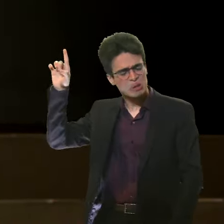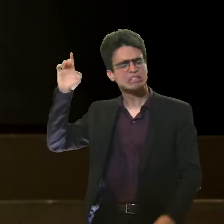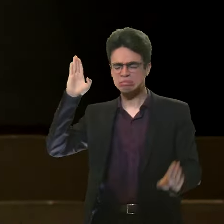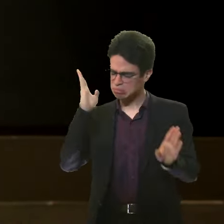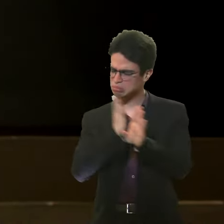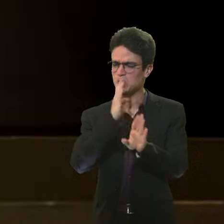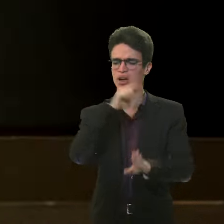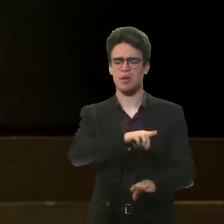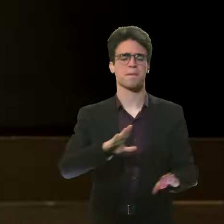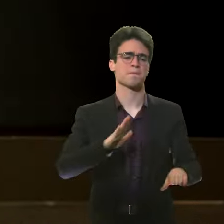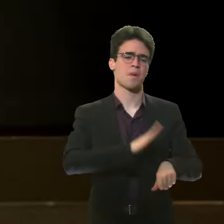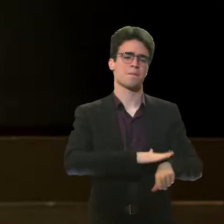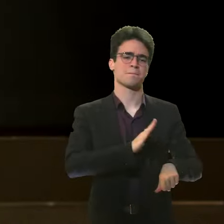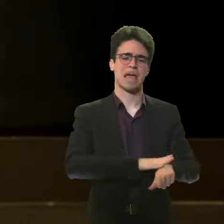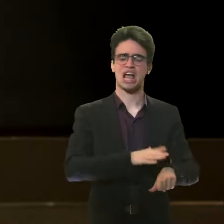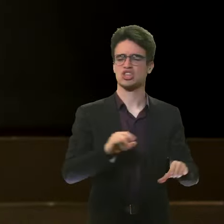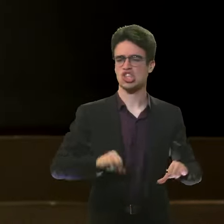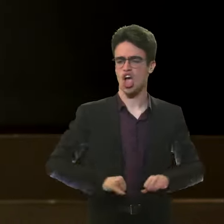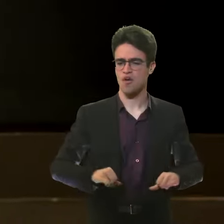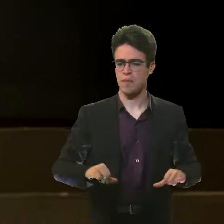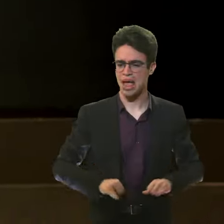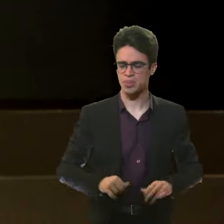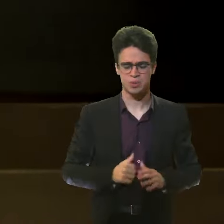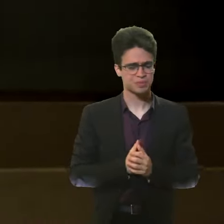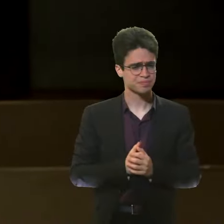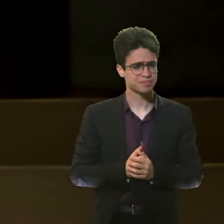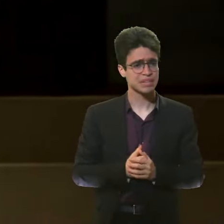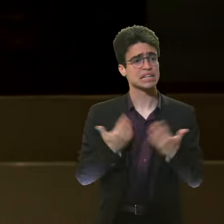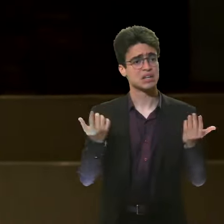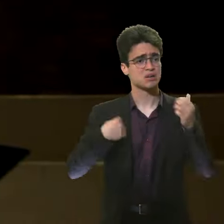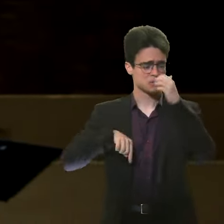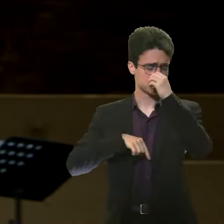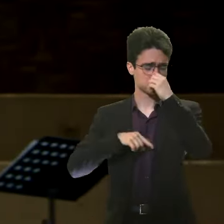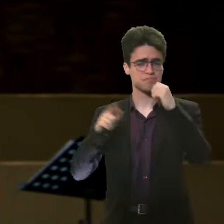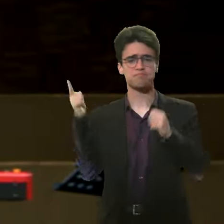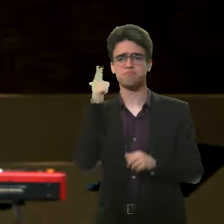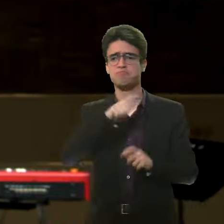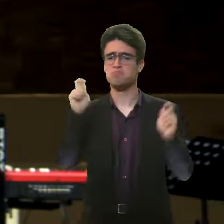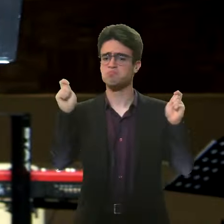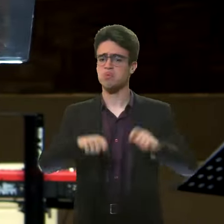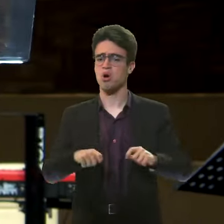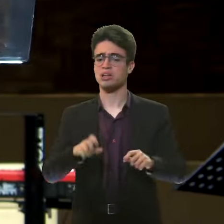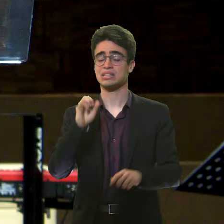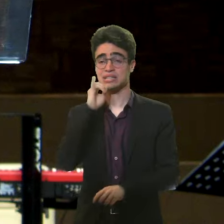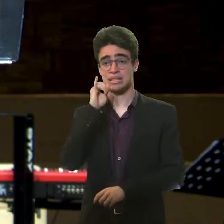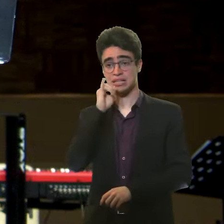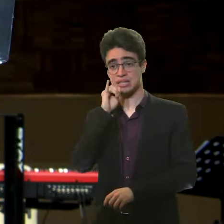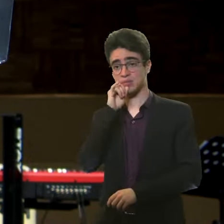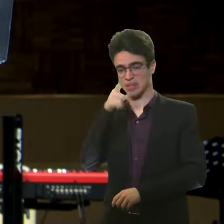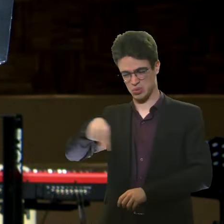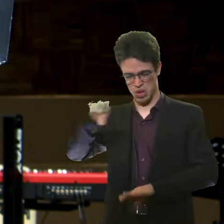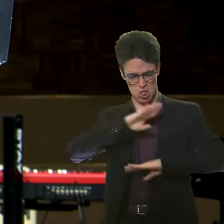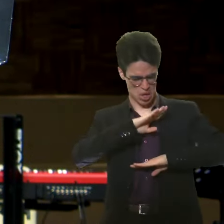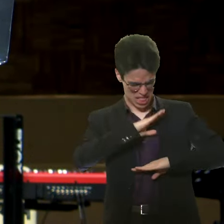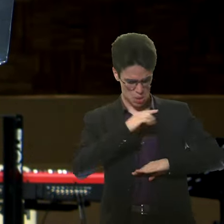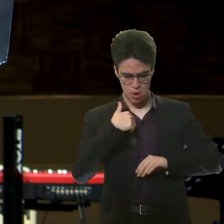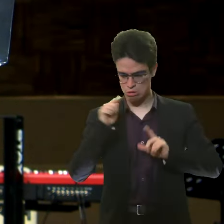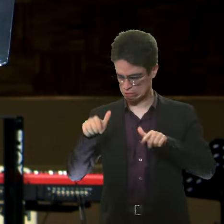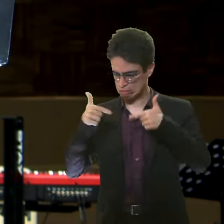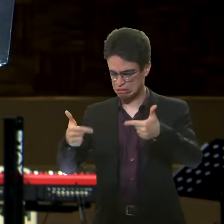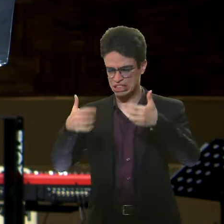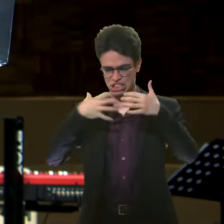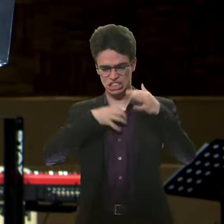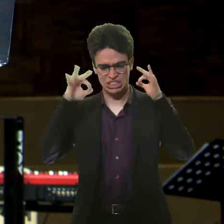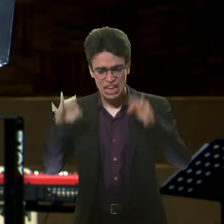sofrimento. E nós podemos, se tivermos uma atitude certa nessas situações, sermos levados a um nível